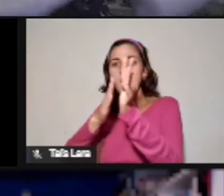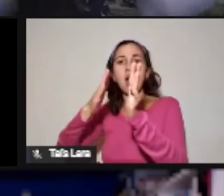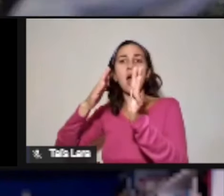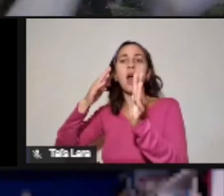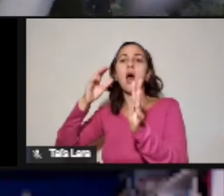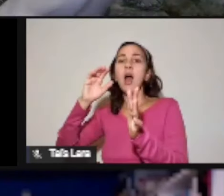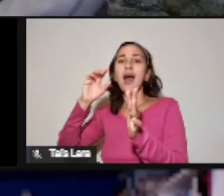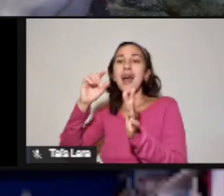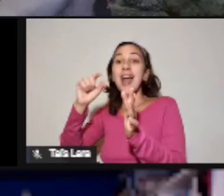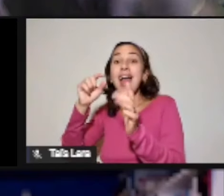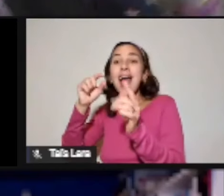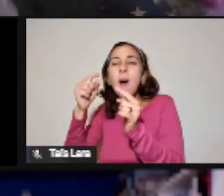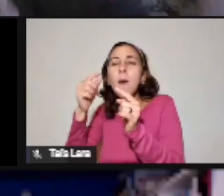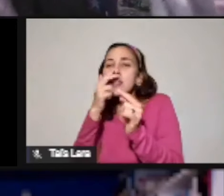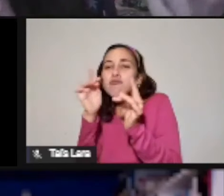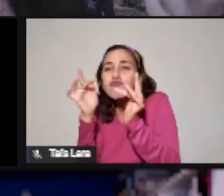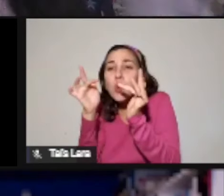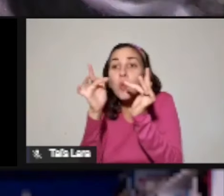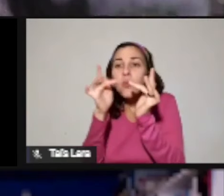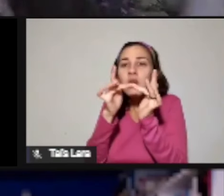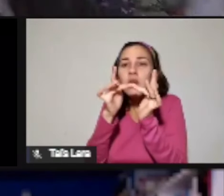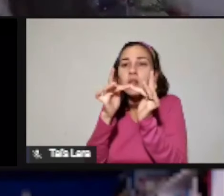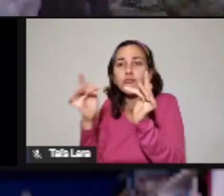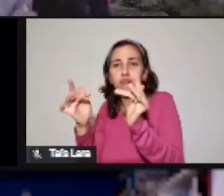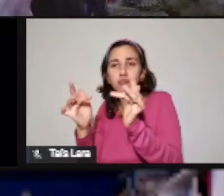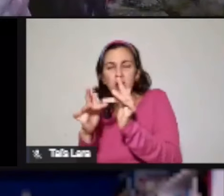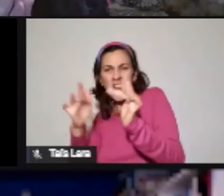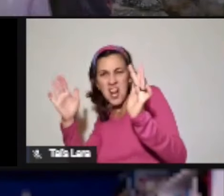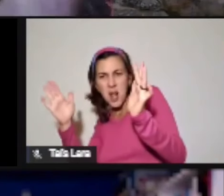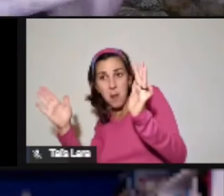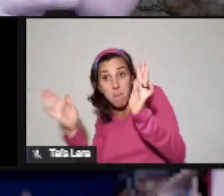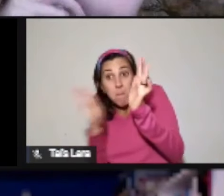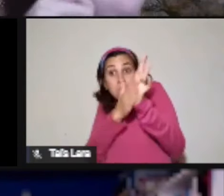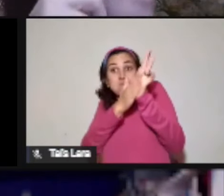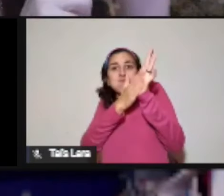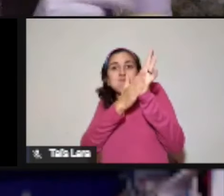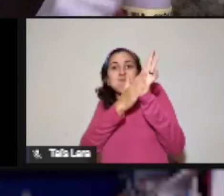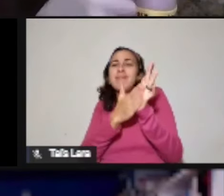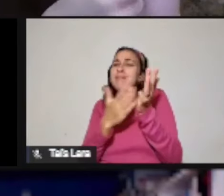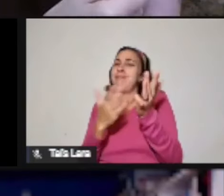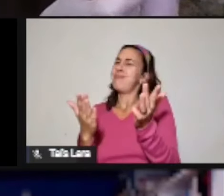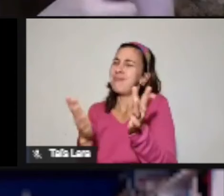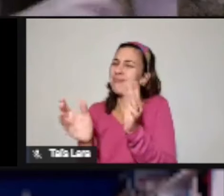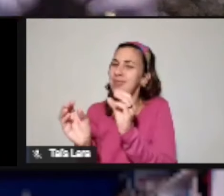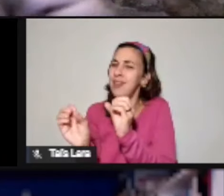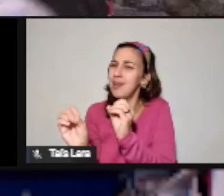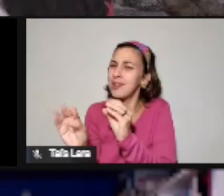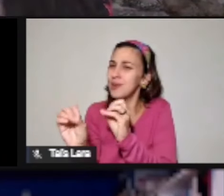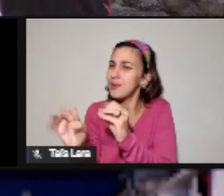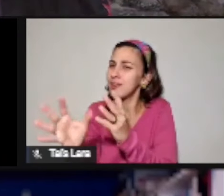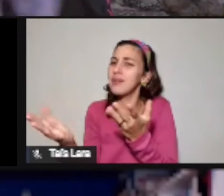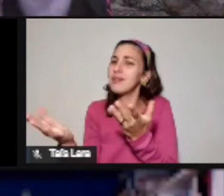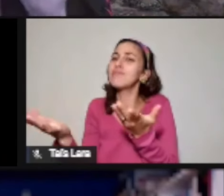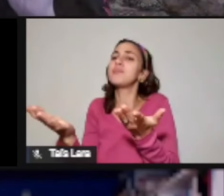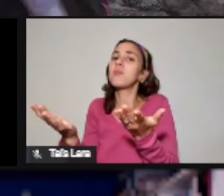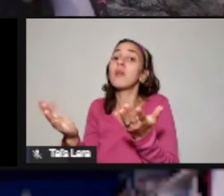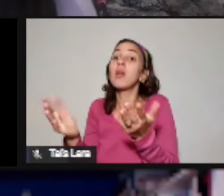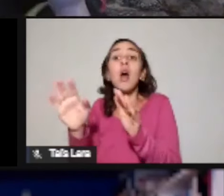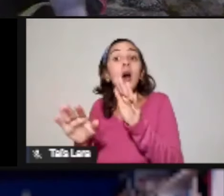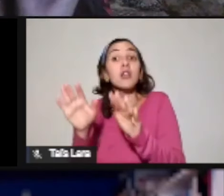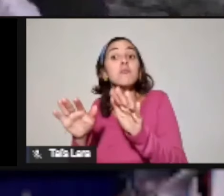esse contato para educar, ou supostamente educar. Então, mesmo que não deixe lesão, né, mesmo que não cause